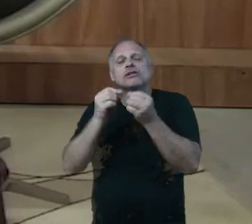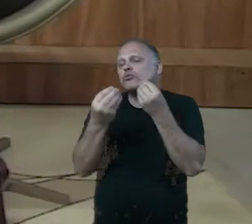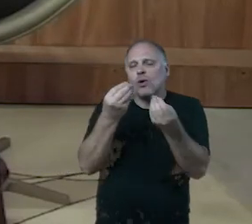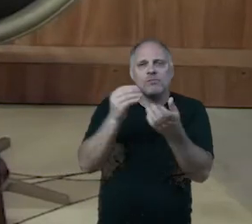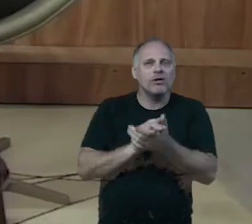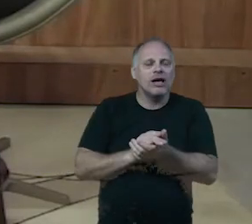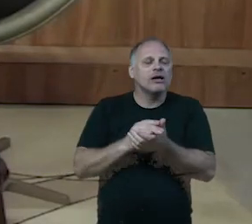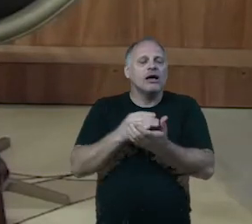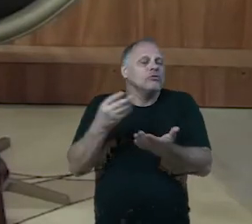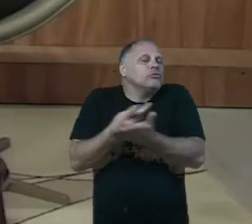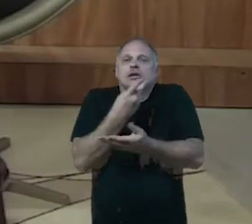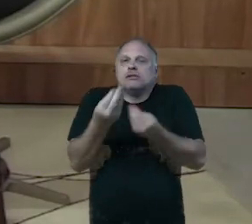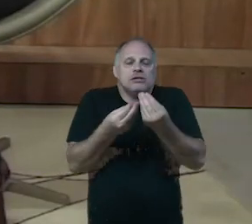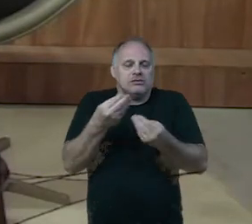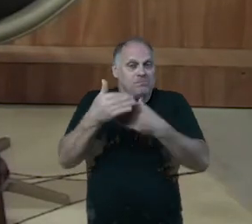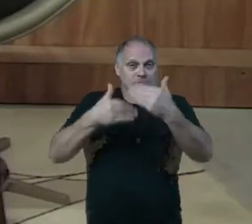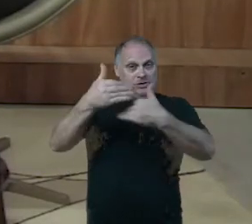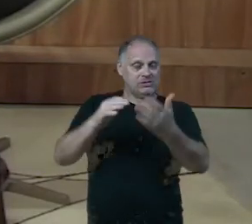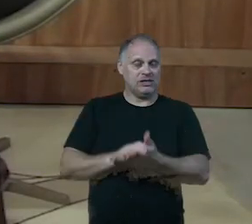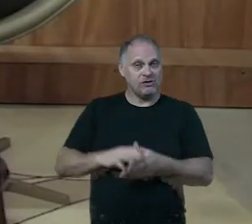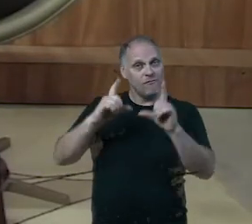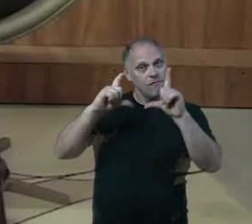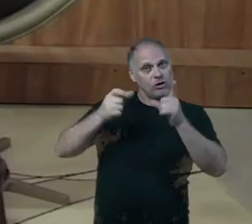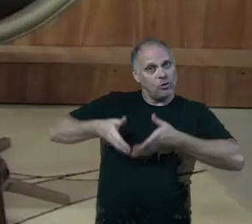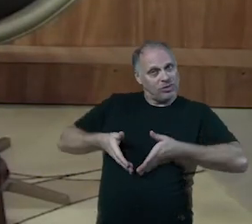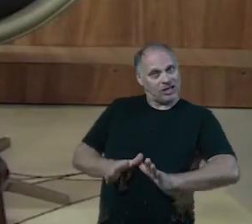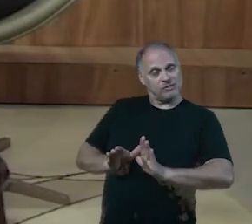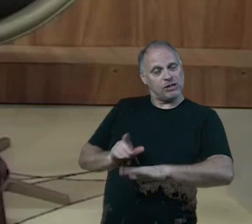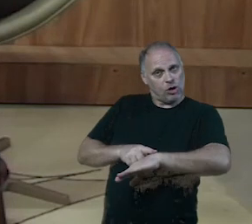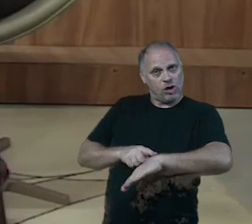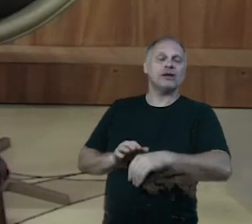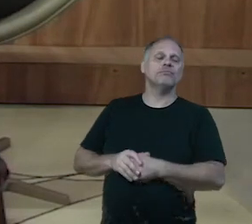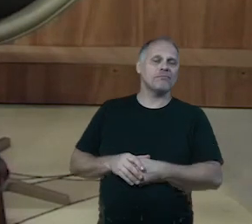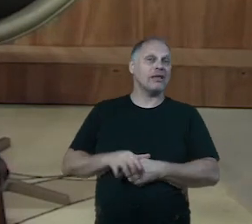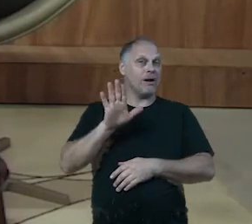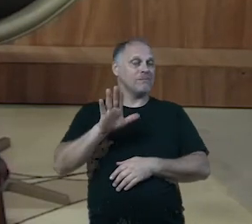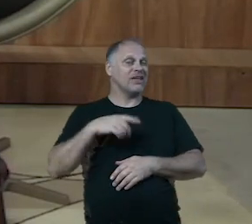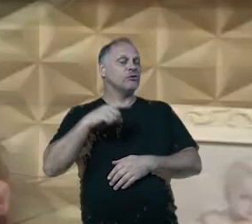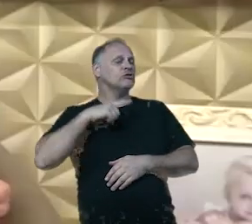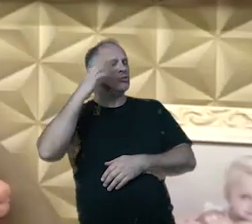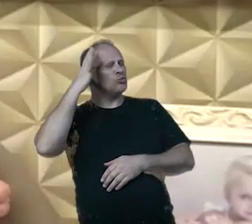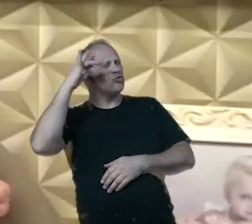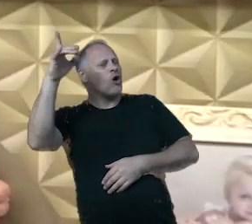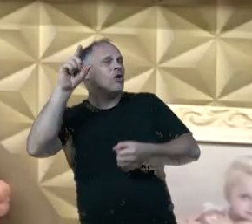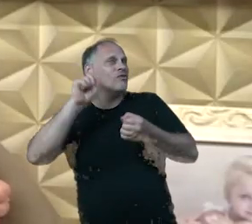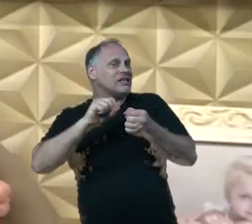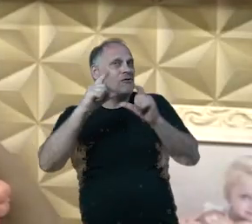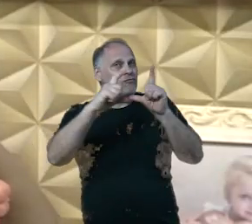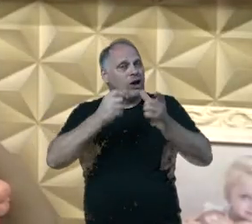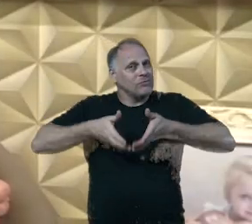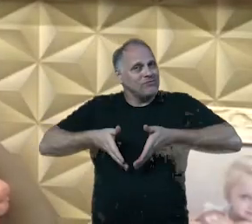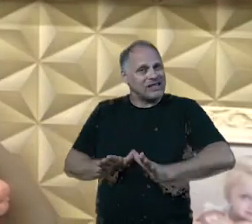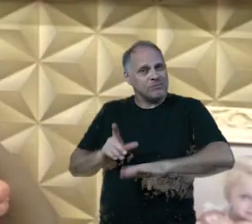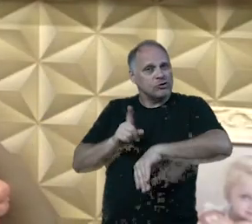iniciou também essa fase? Dos partos. O parto, em específico, era um sonho que eu tinha, assim. Desde